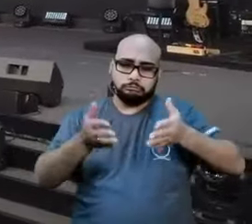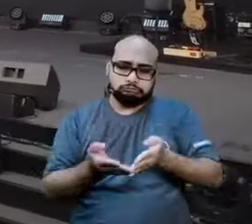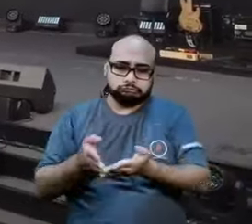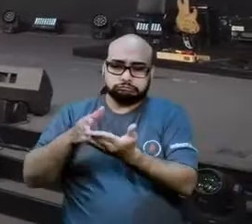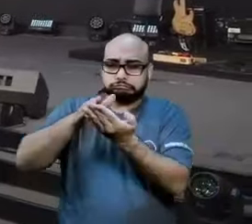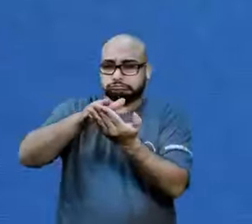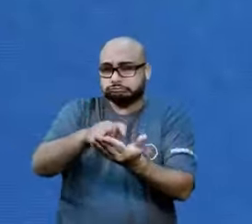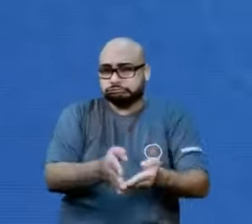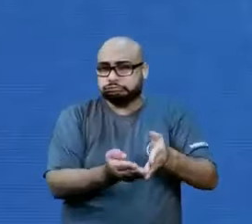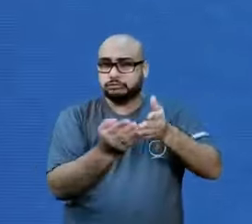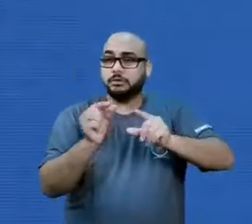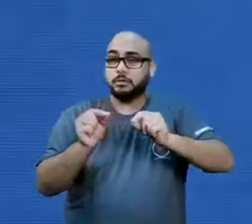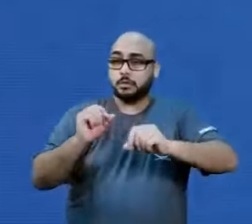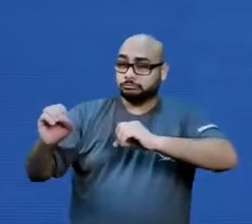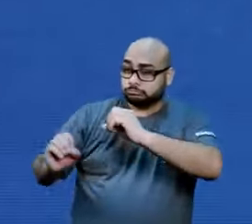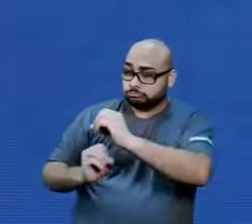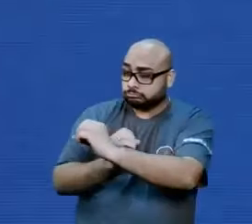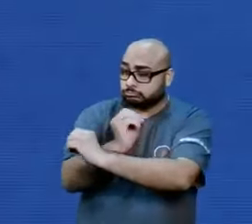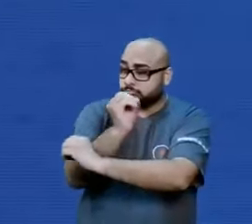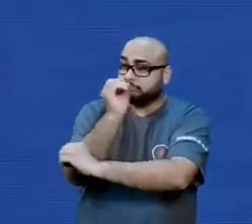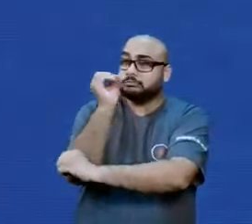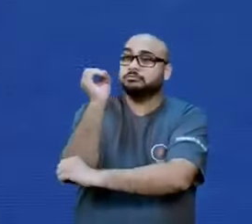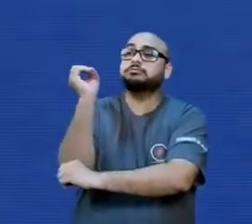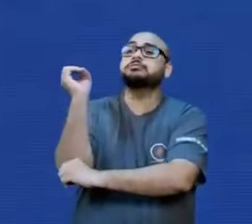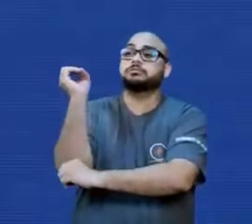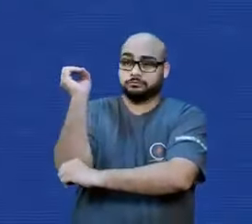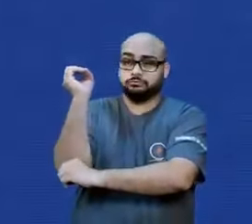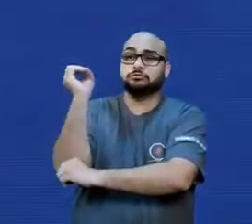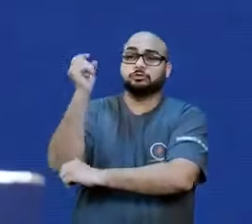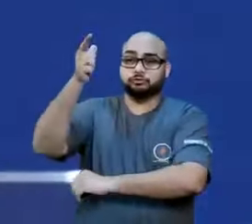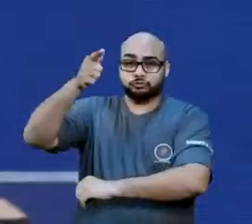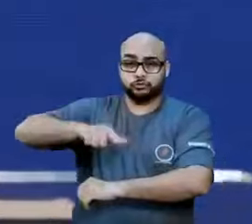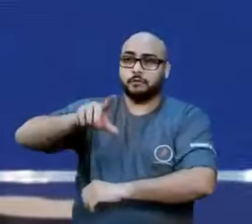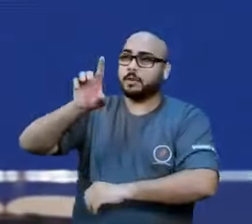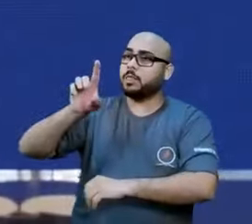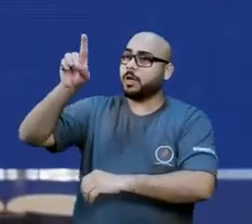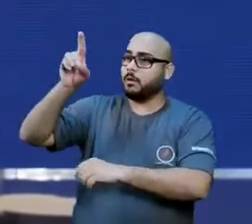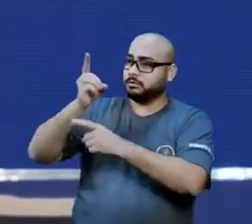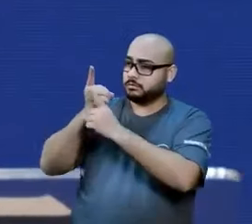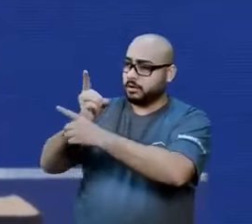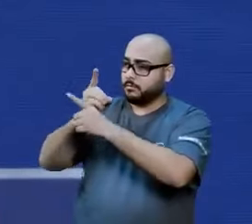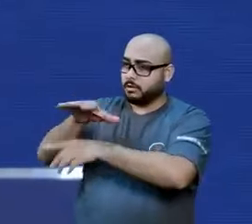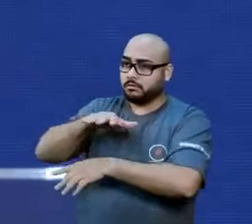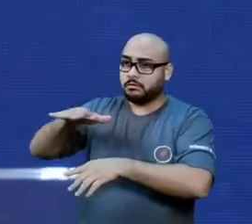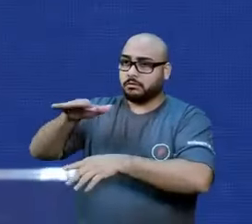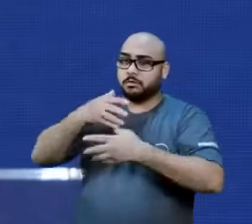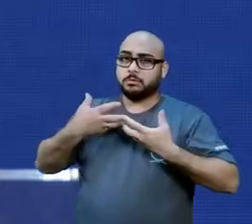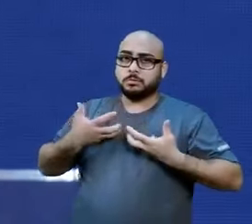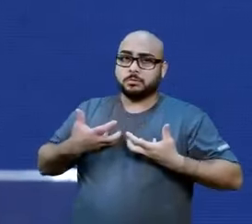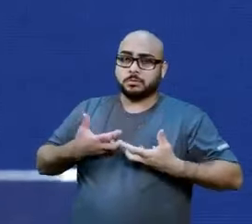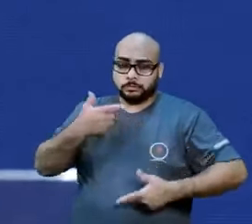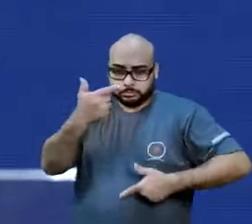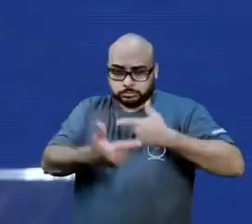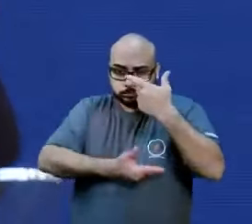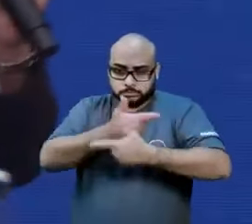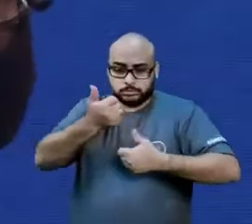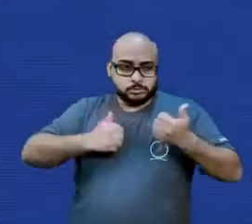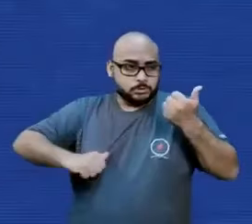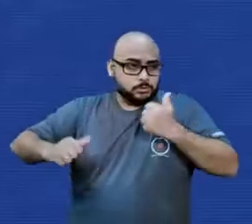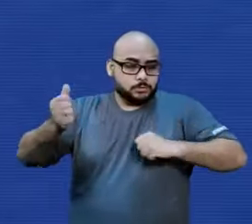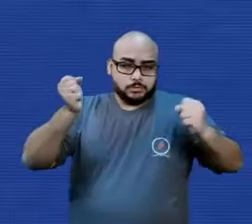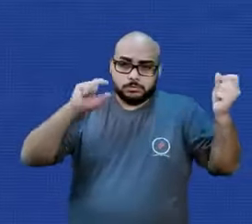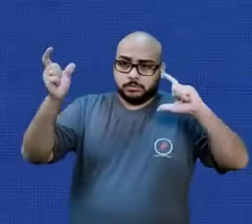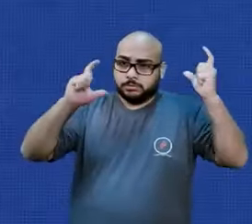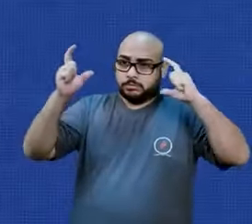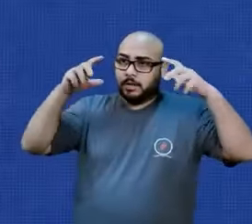clarear eles estavam no centro da exaustão no meio da Tempestade tava no último